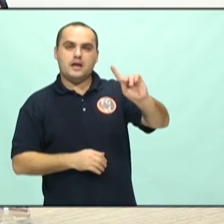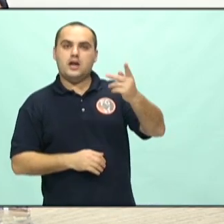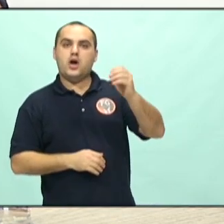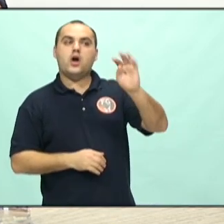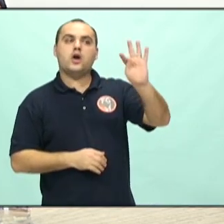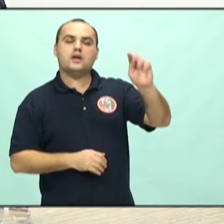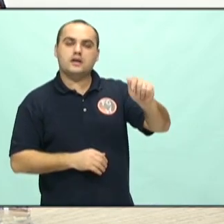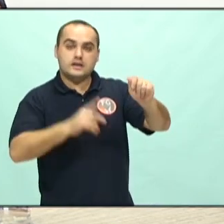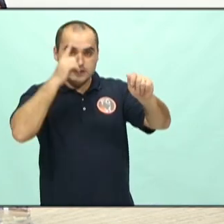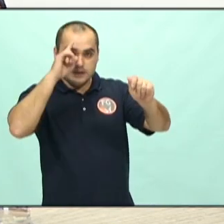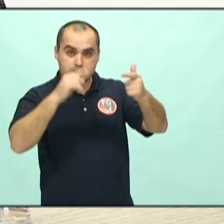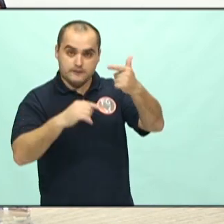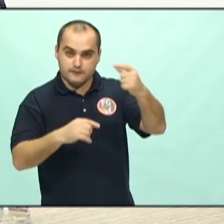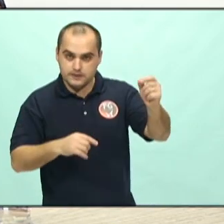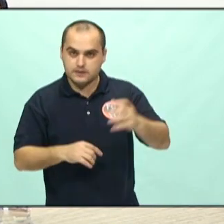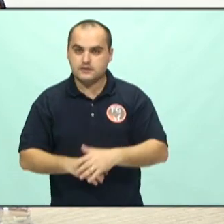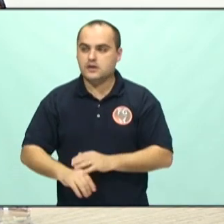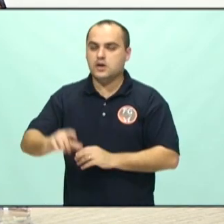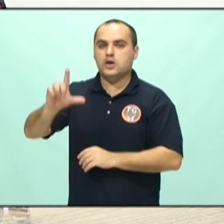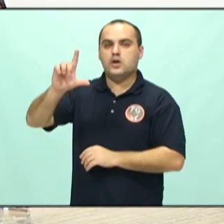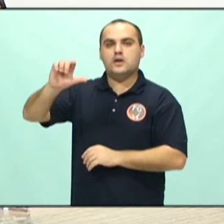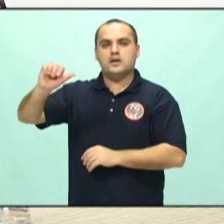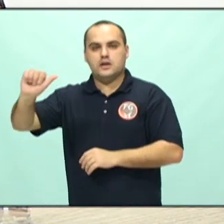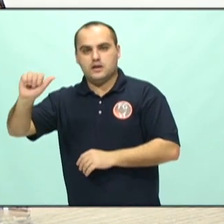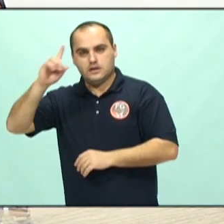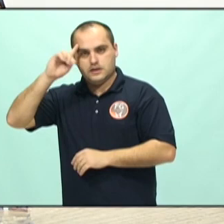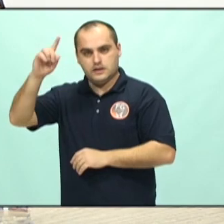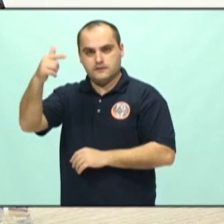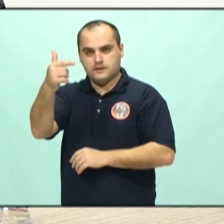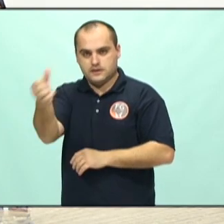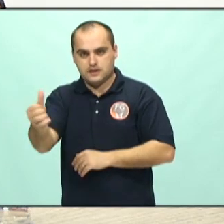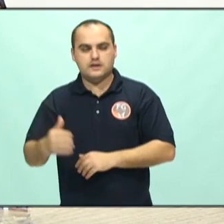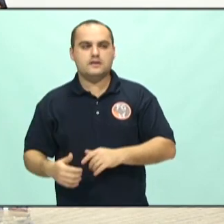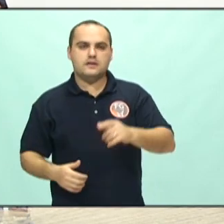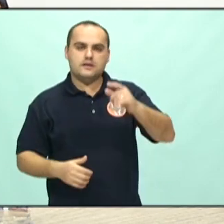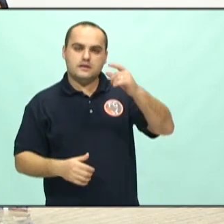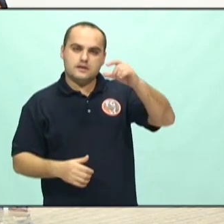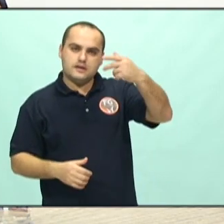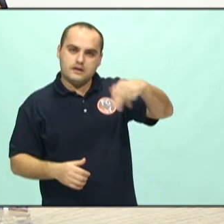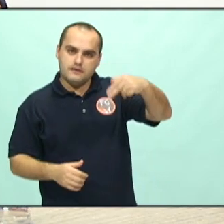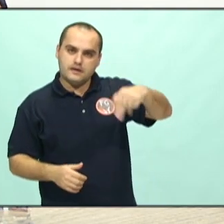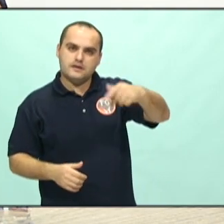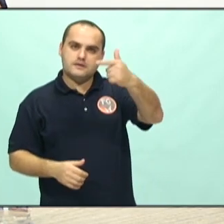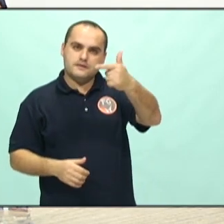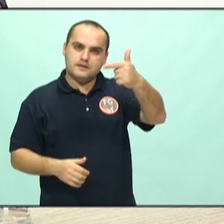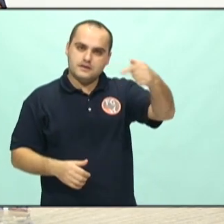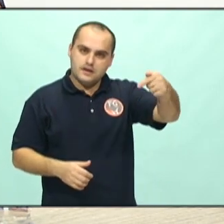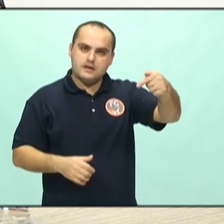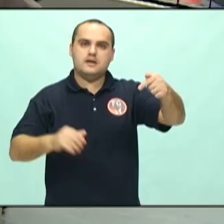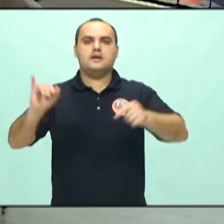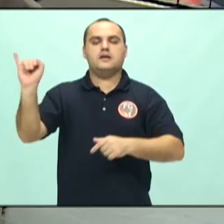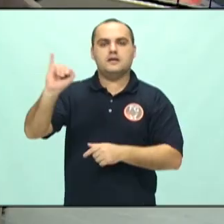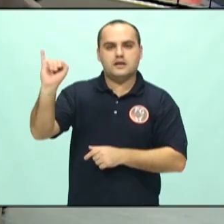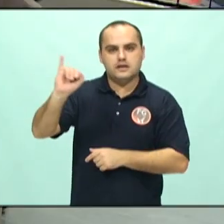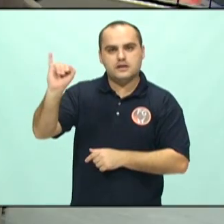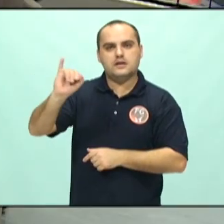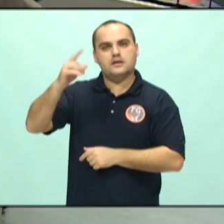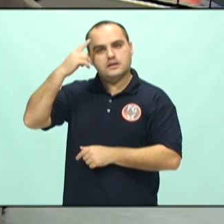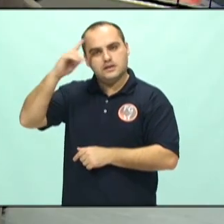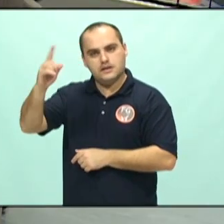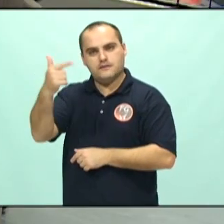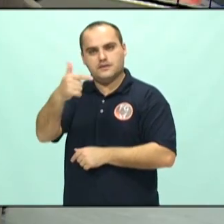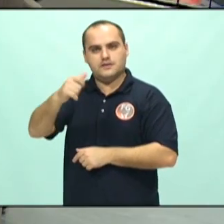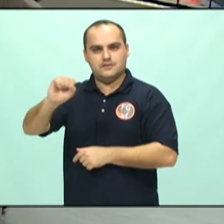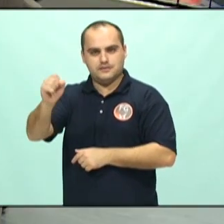20, Luiz Alves, no dia 26, Navegantes, dia 27 e Itajaí, no dia 28, que é o próprio dia do servidor público.